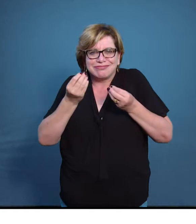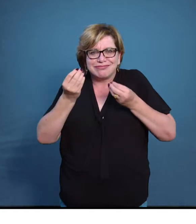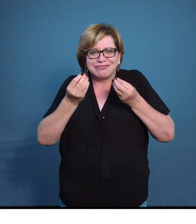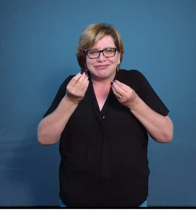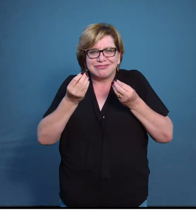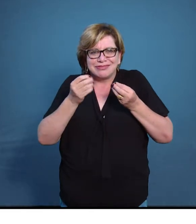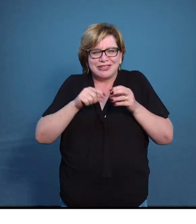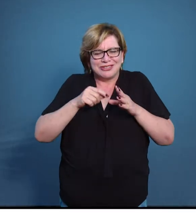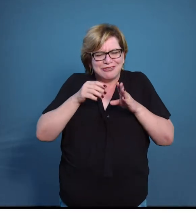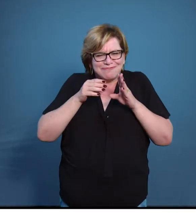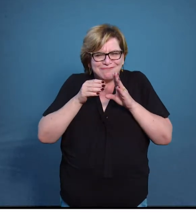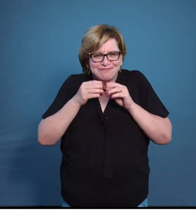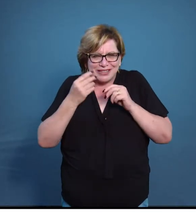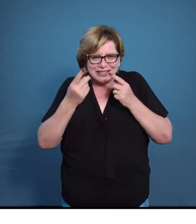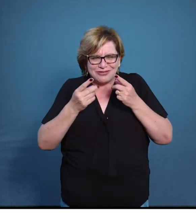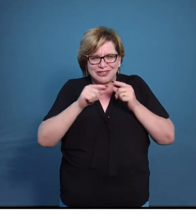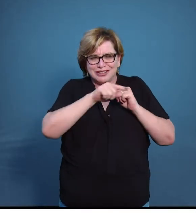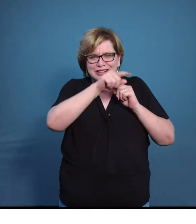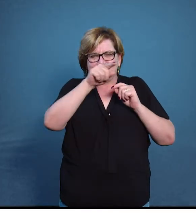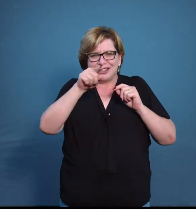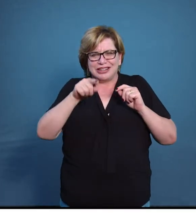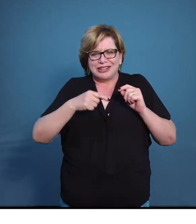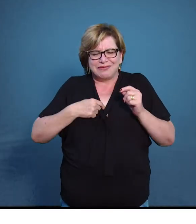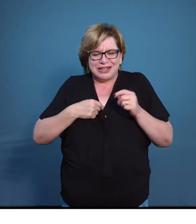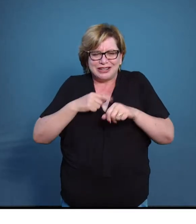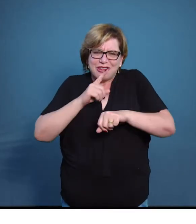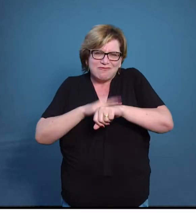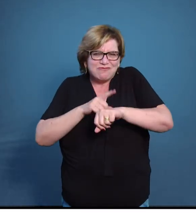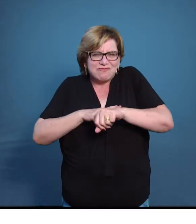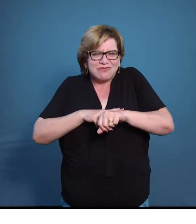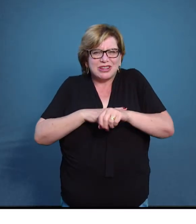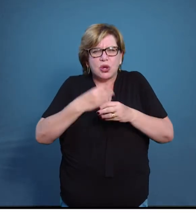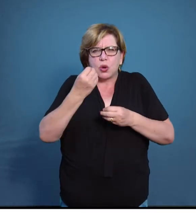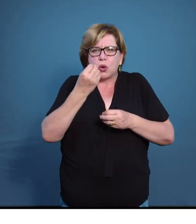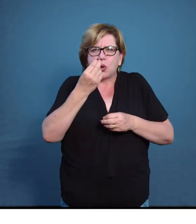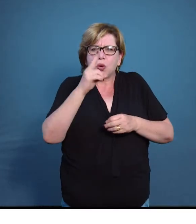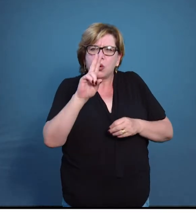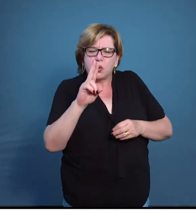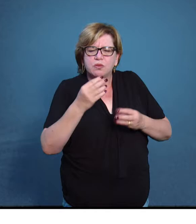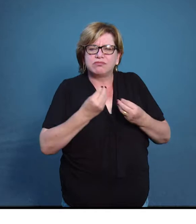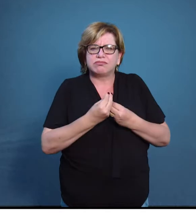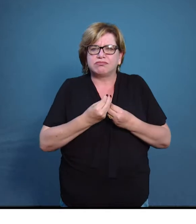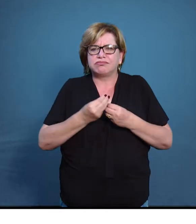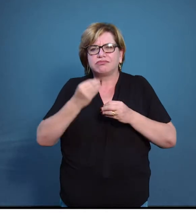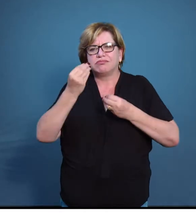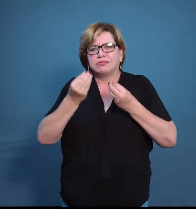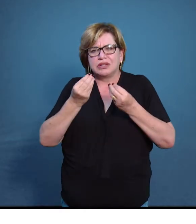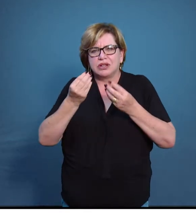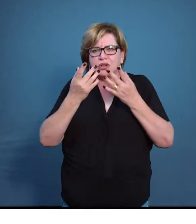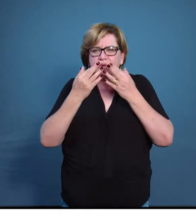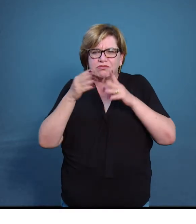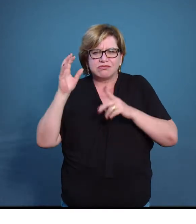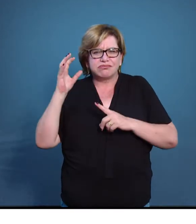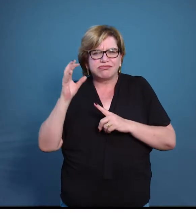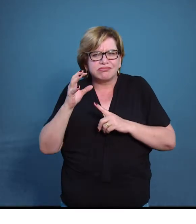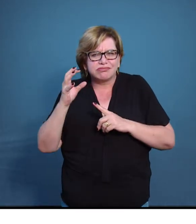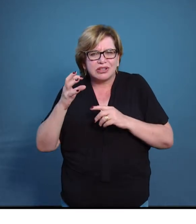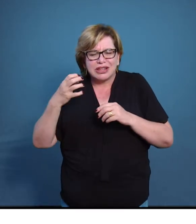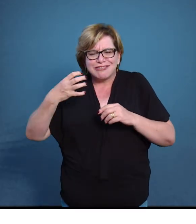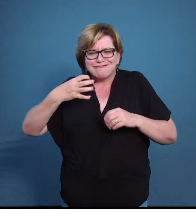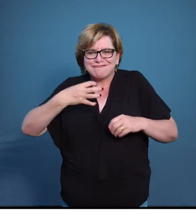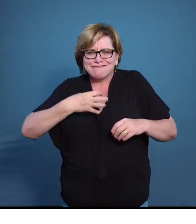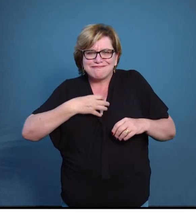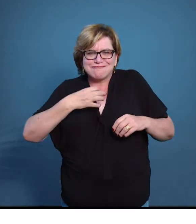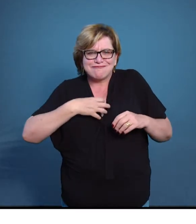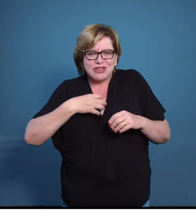Sugerem algum momento do dia? Sugere algum sentimento